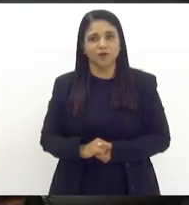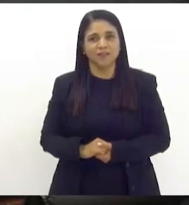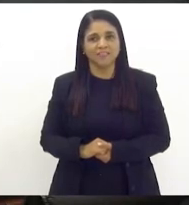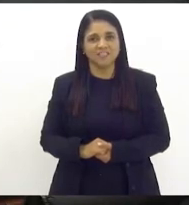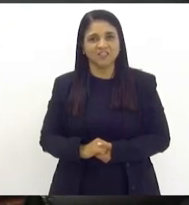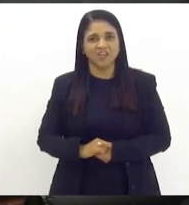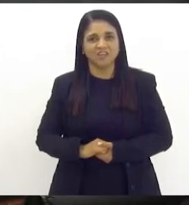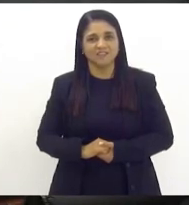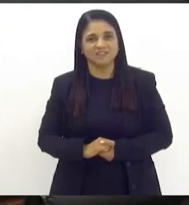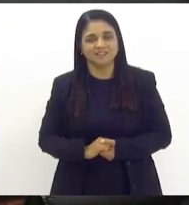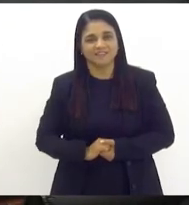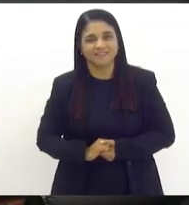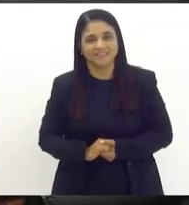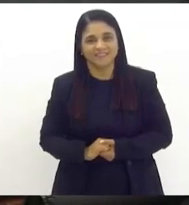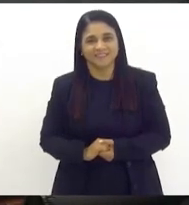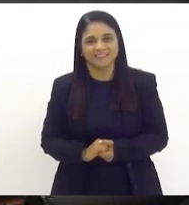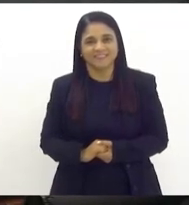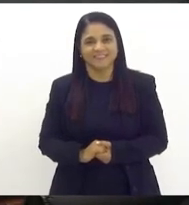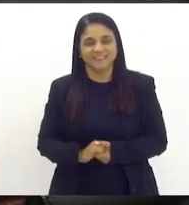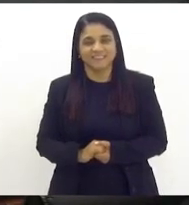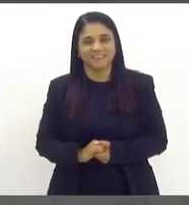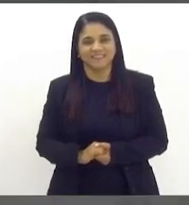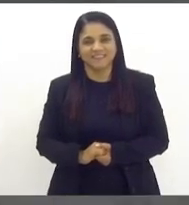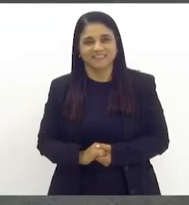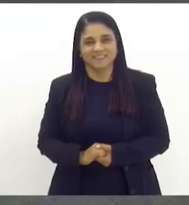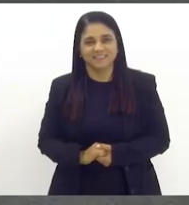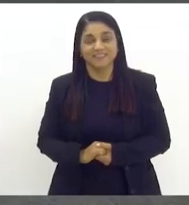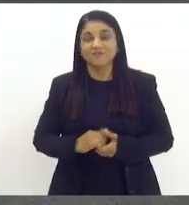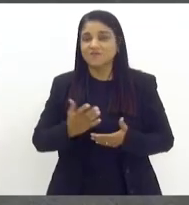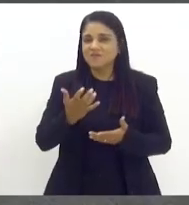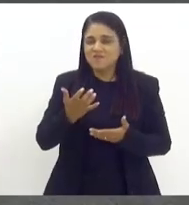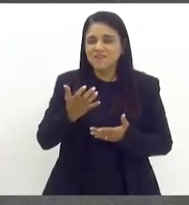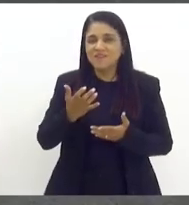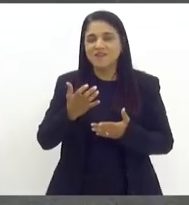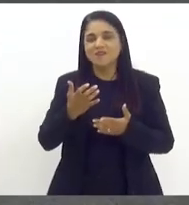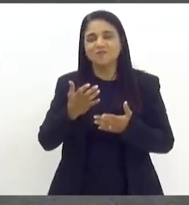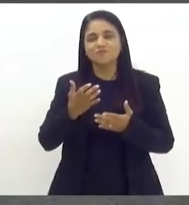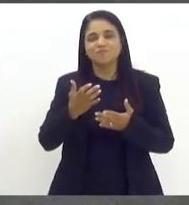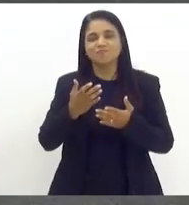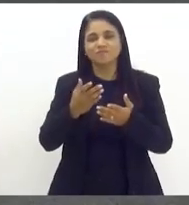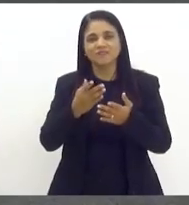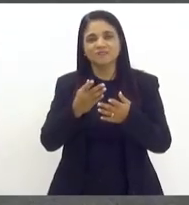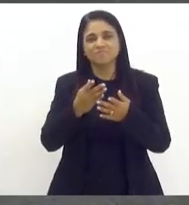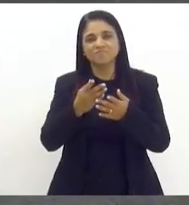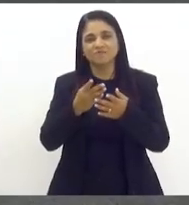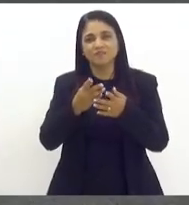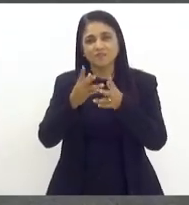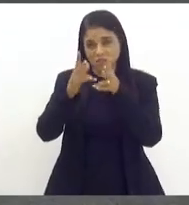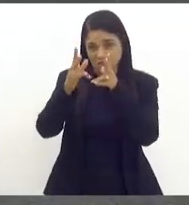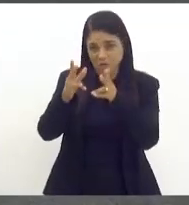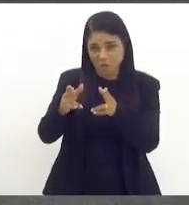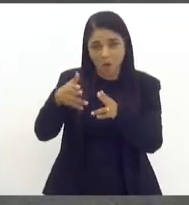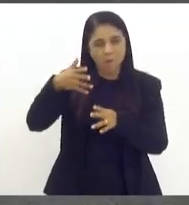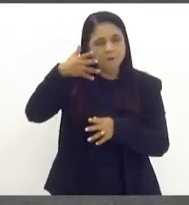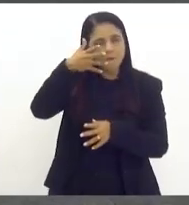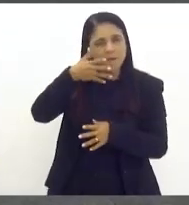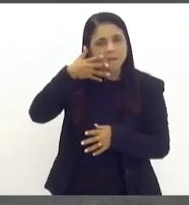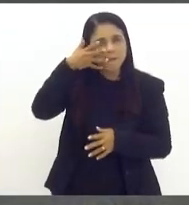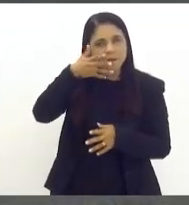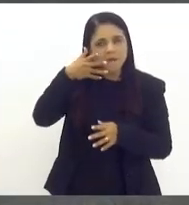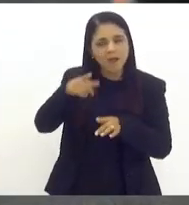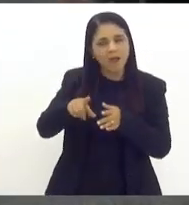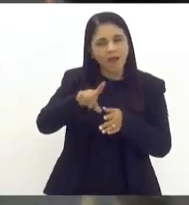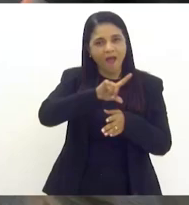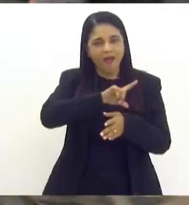Obrigada Presidente também quero muito ir na linha aqui das nobres colegas que me